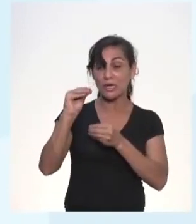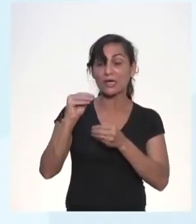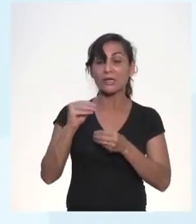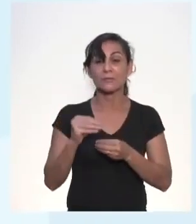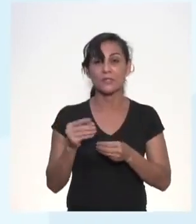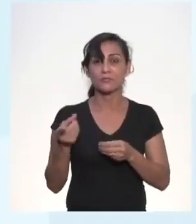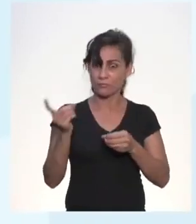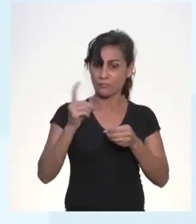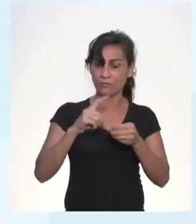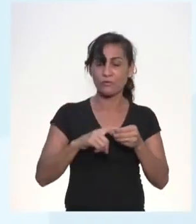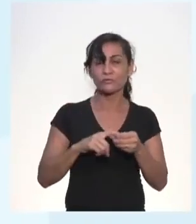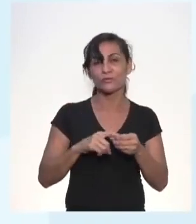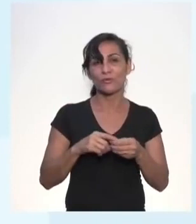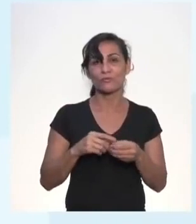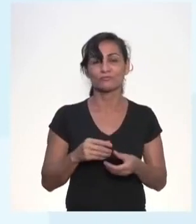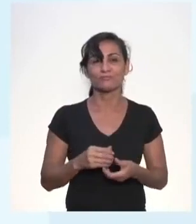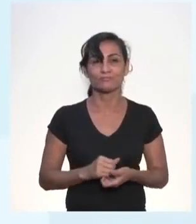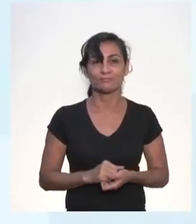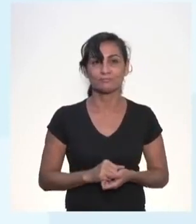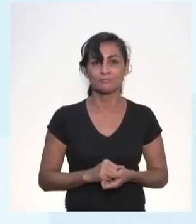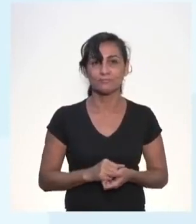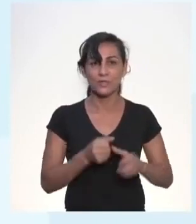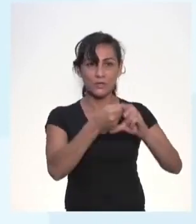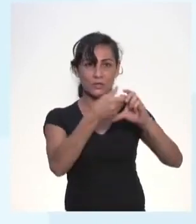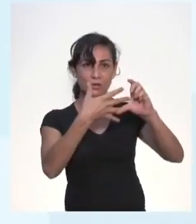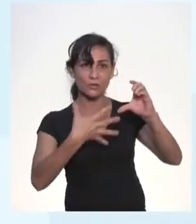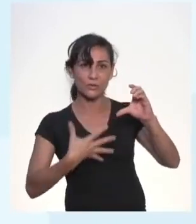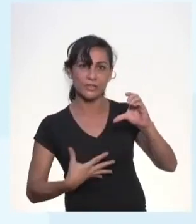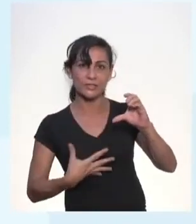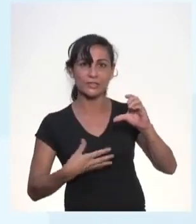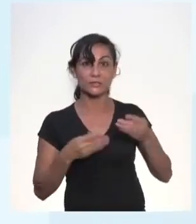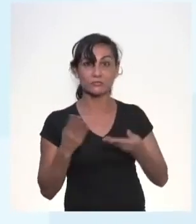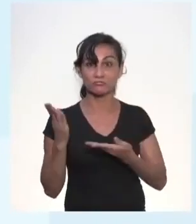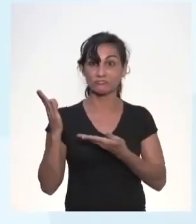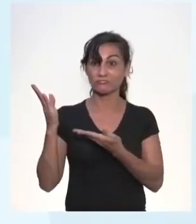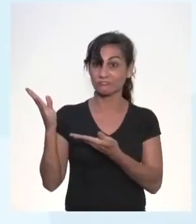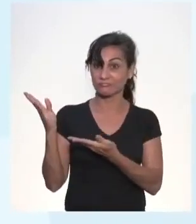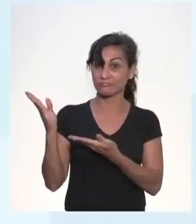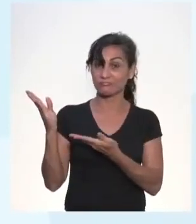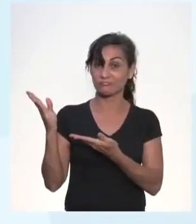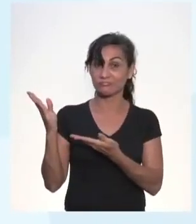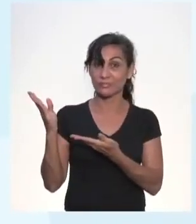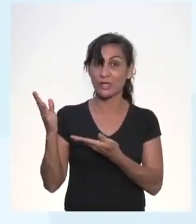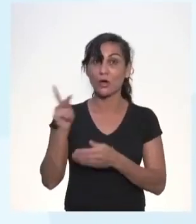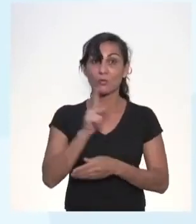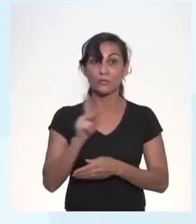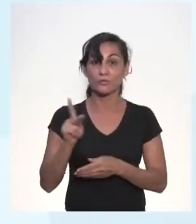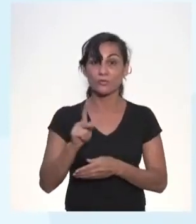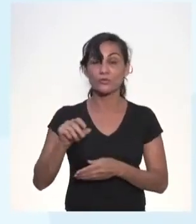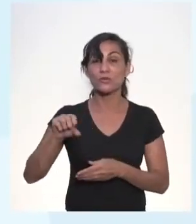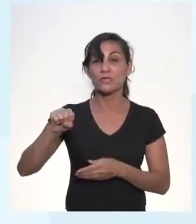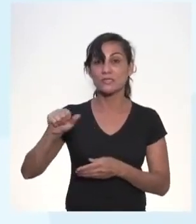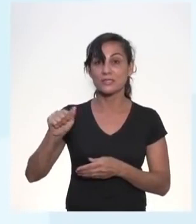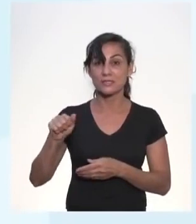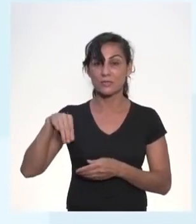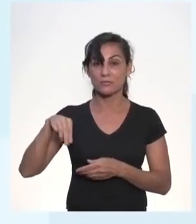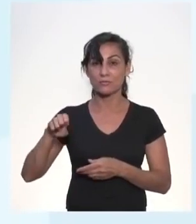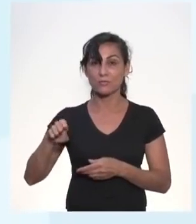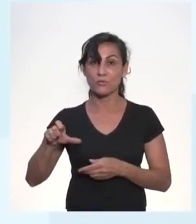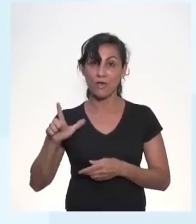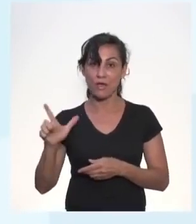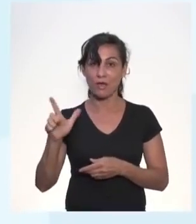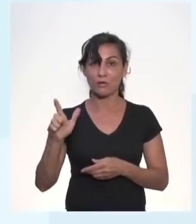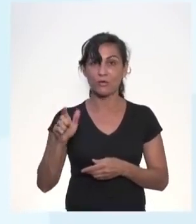lá. Alguma característica que não... Olha lá, ela colocou aqui o professor Samuel, colocou tão puros,